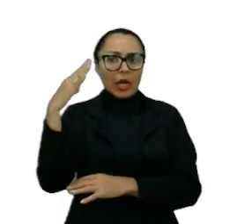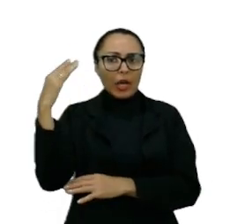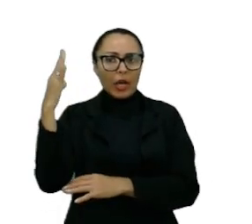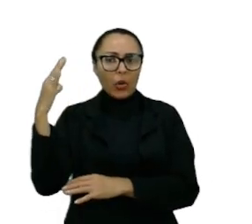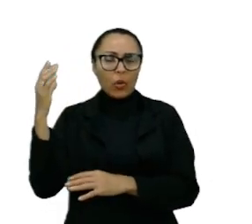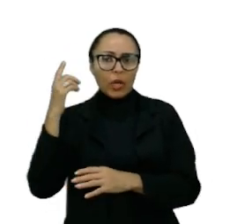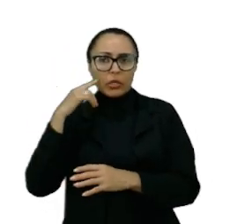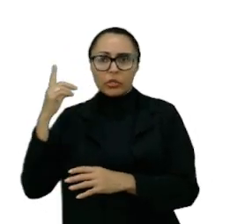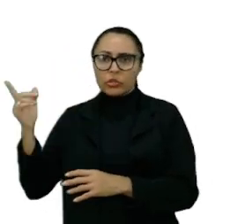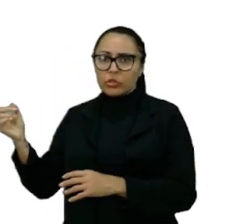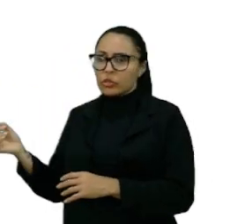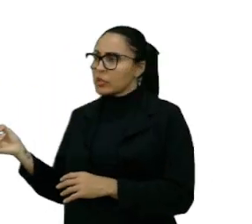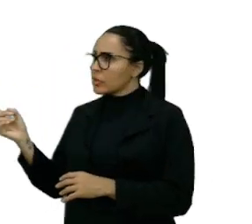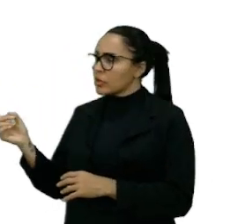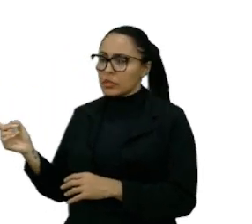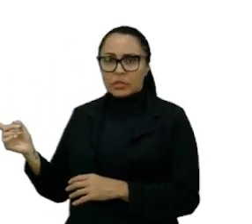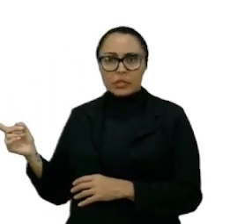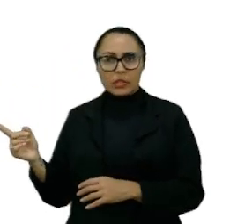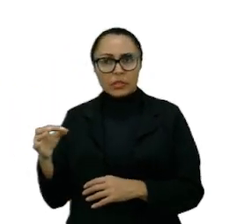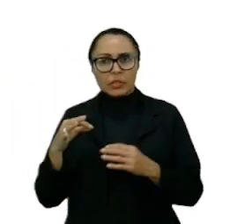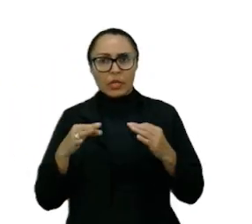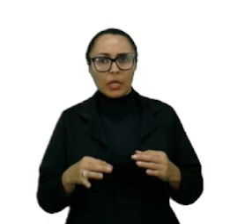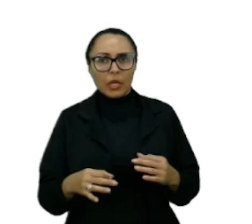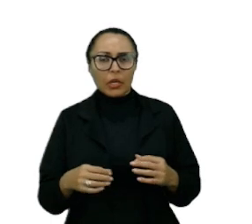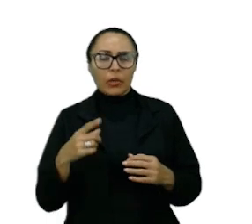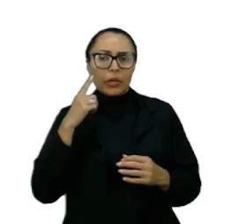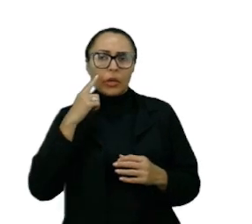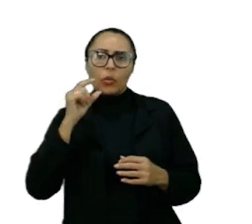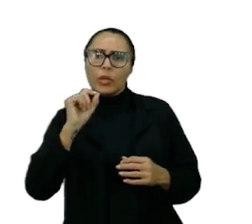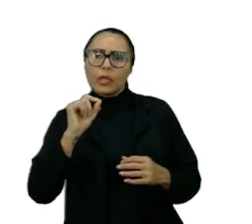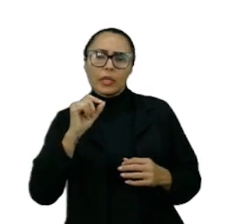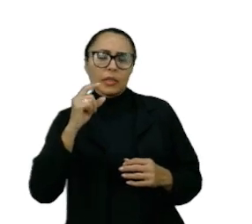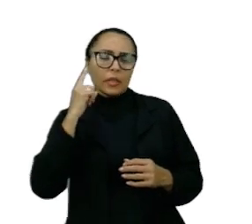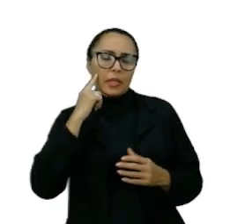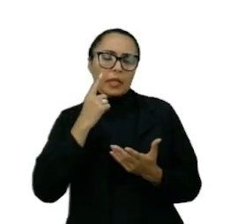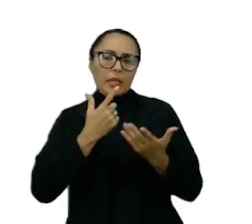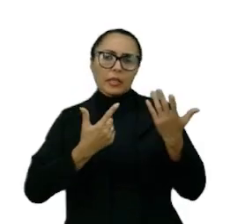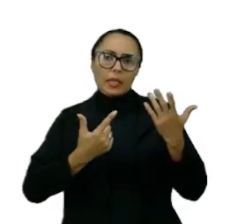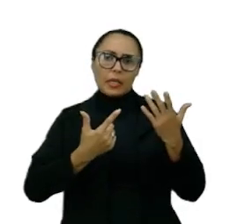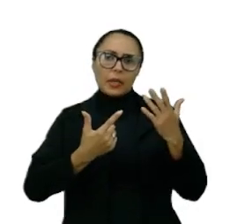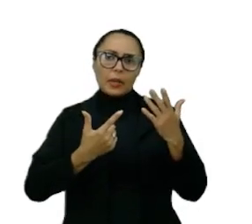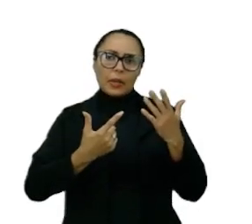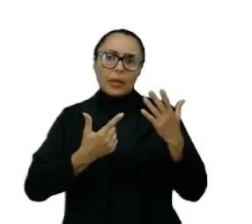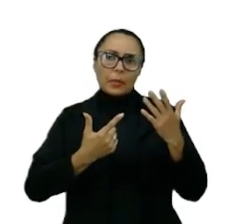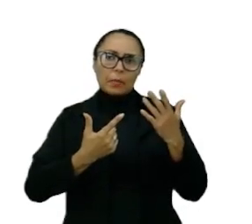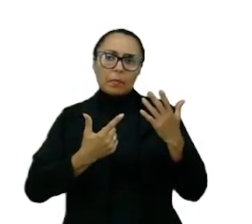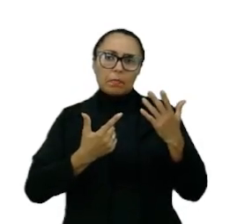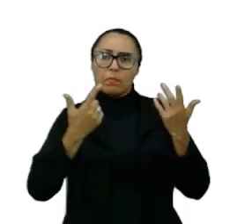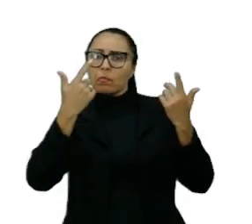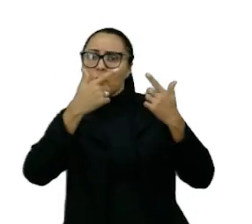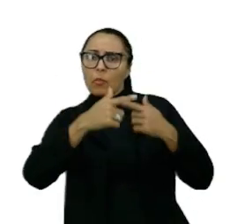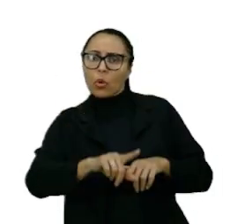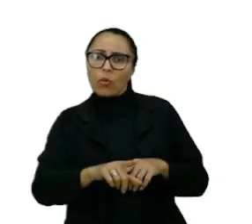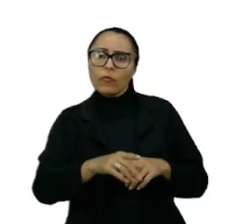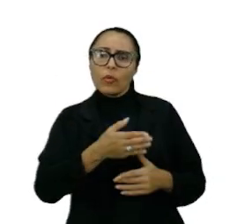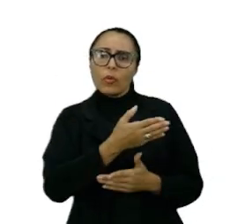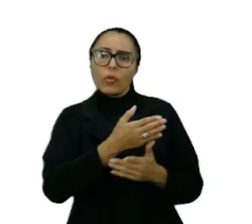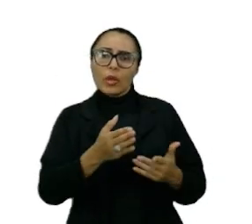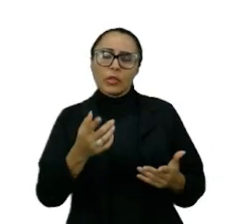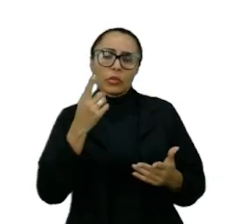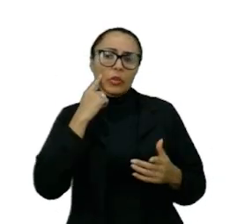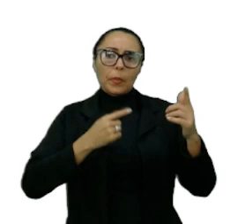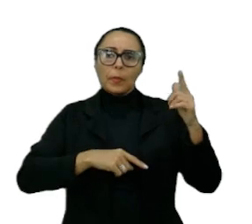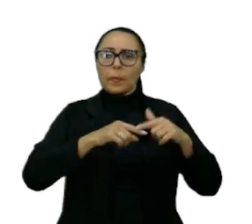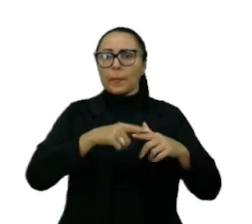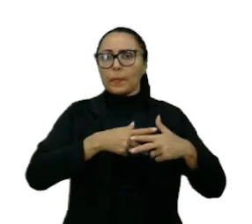que essa proliferação de micro-organismos pode provocar no teu produto, que é